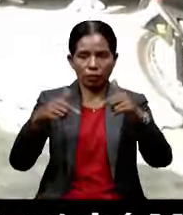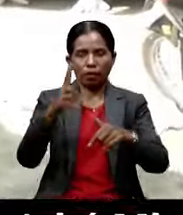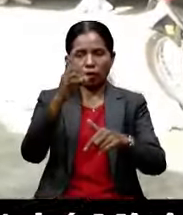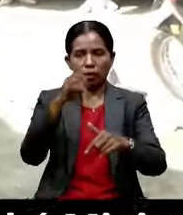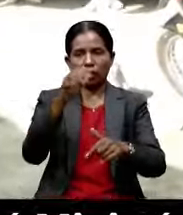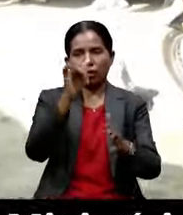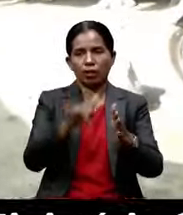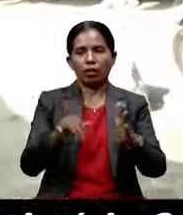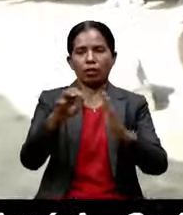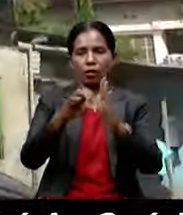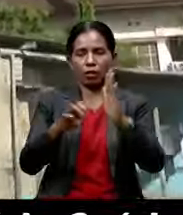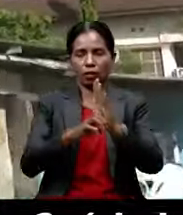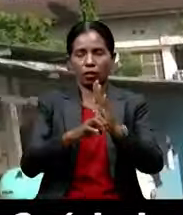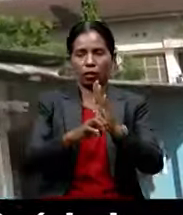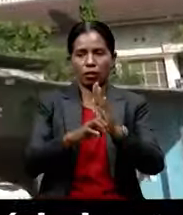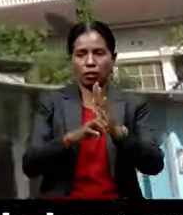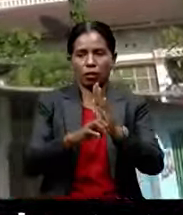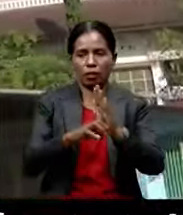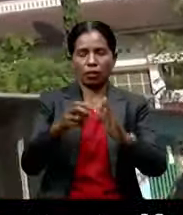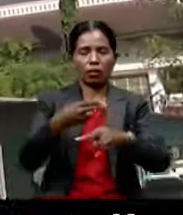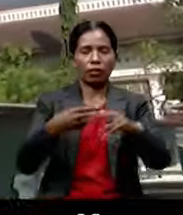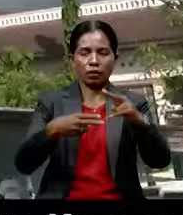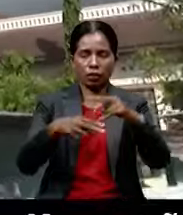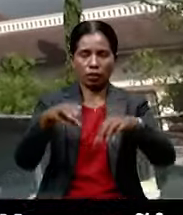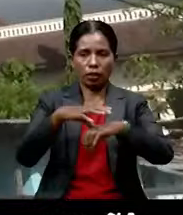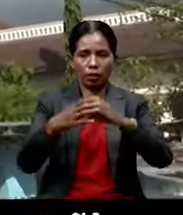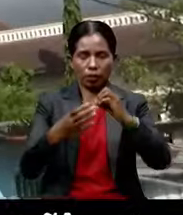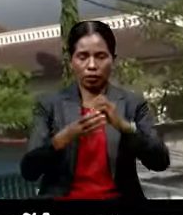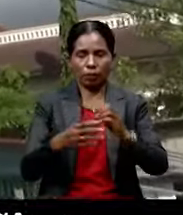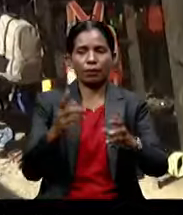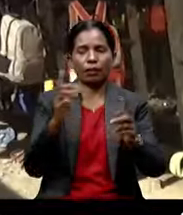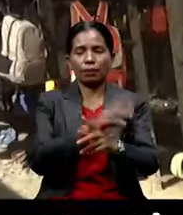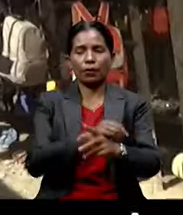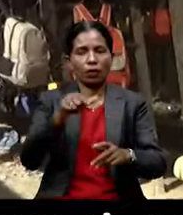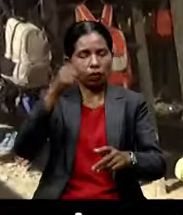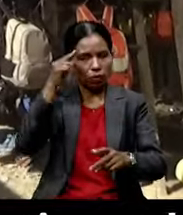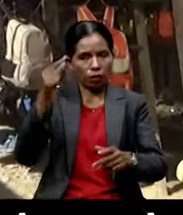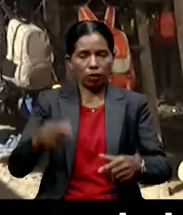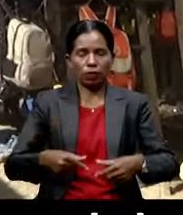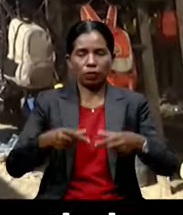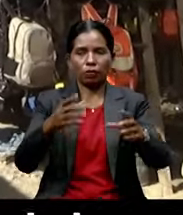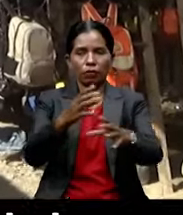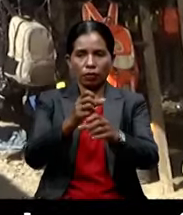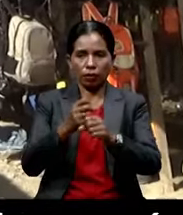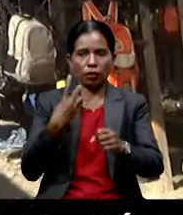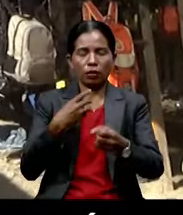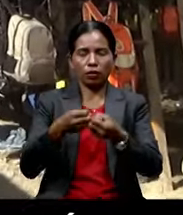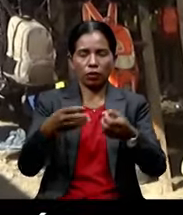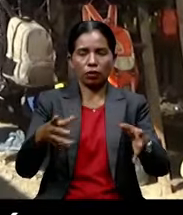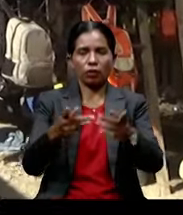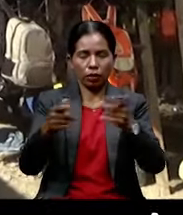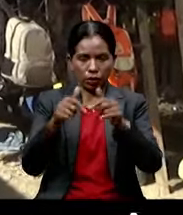mai hela iha estado ni rai. Topik alternativo ne be governo fotiona atu hamamu khatira